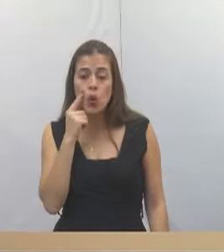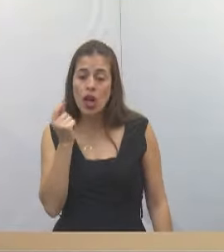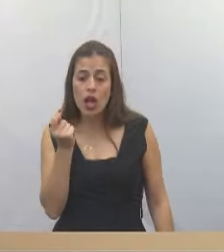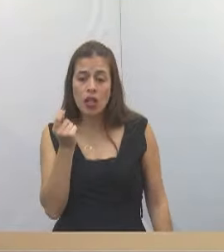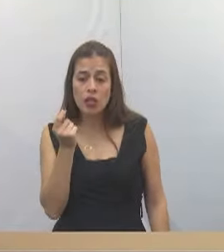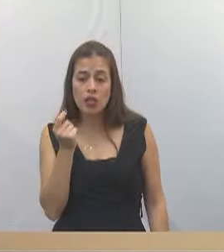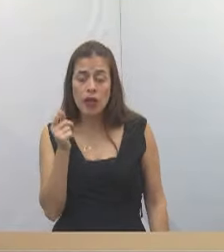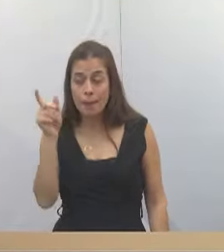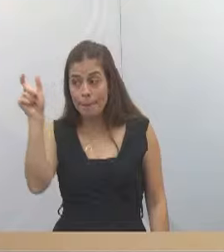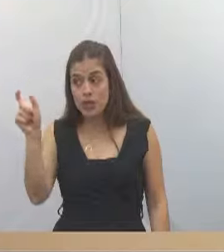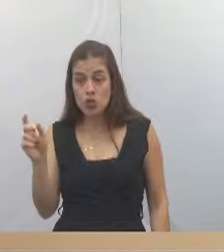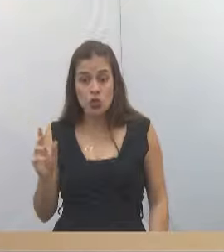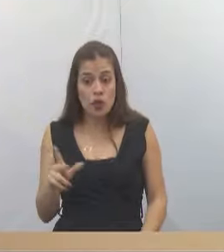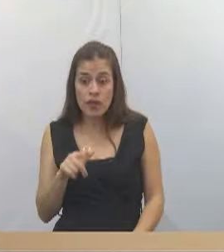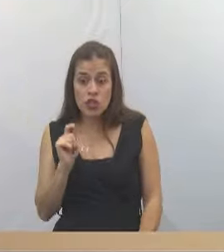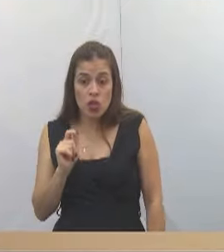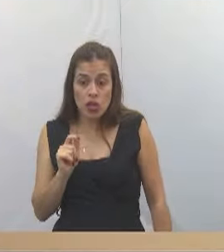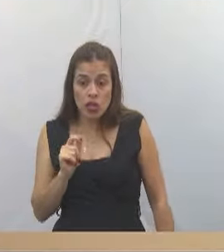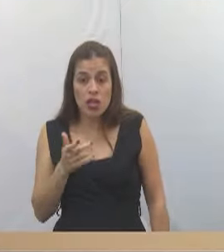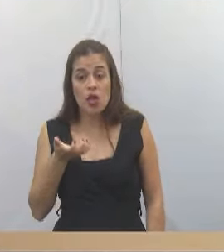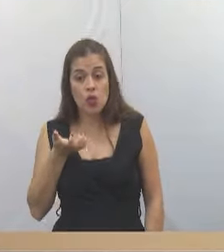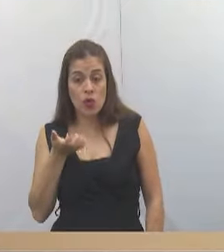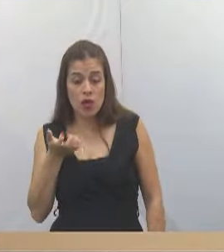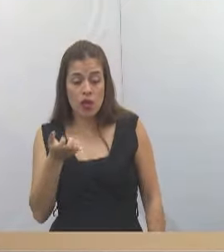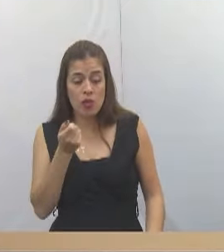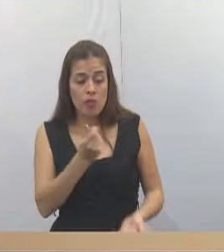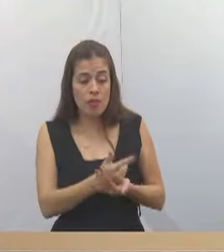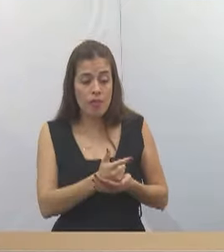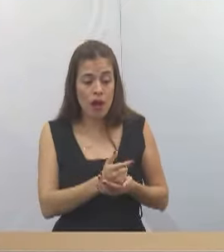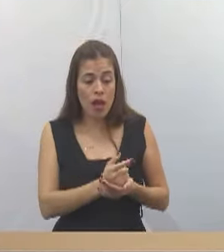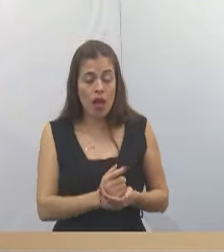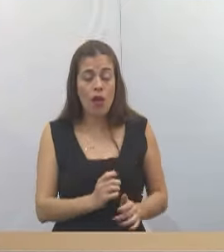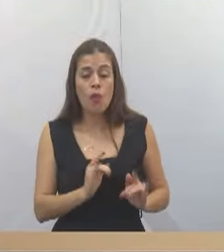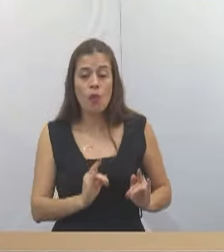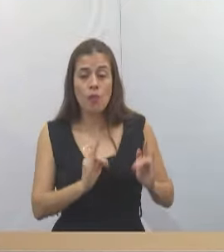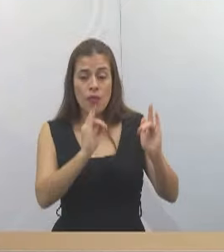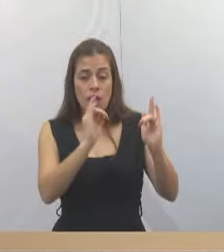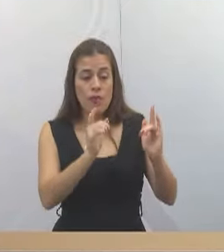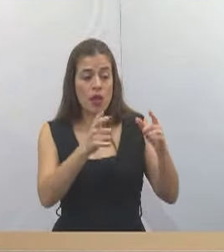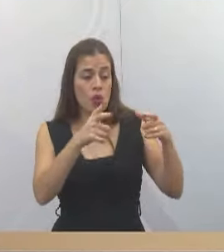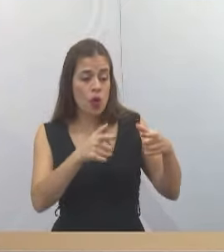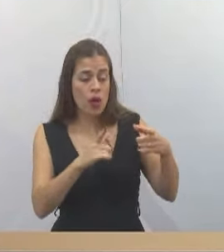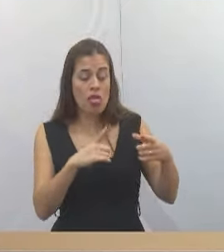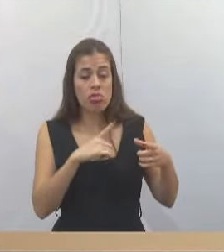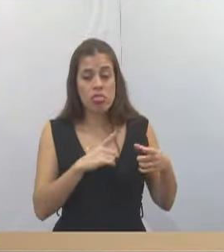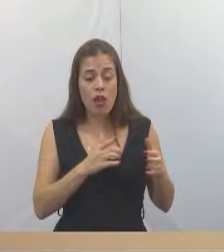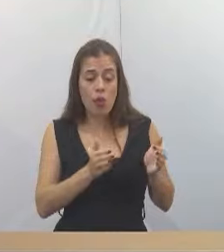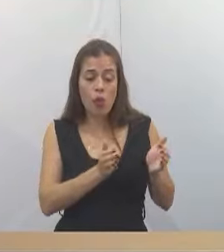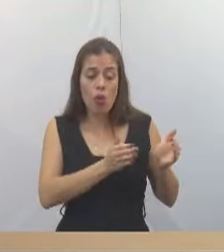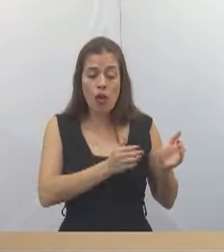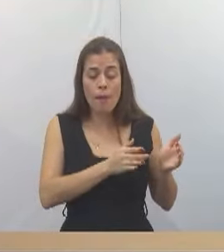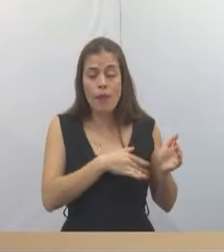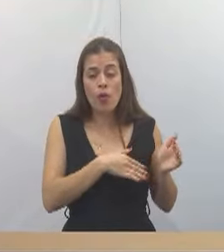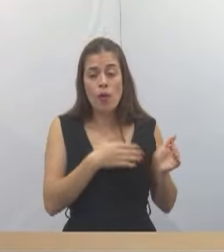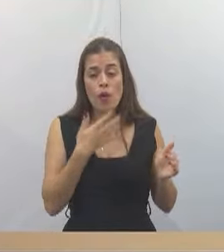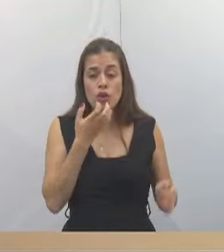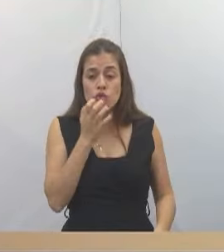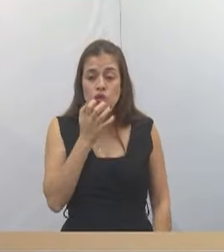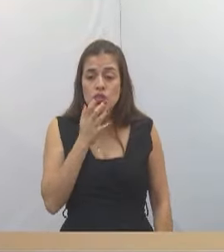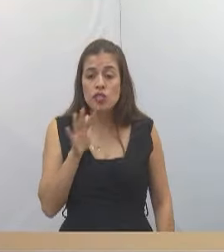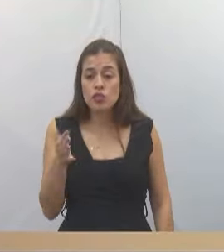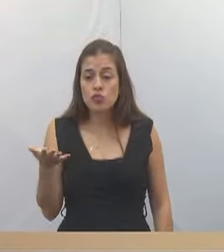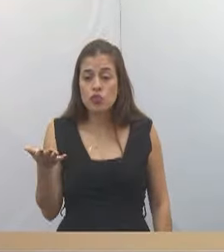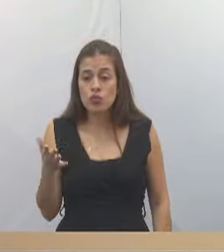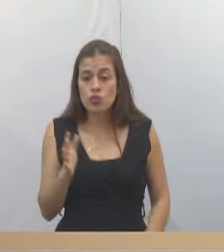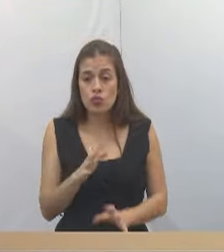um apartamento que tenha um espacinho para o meu cachorrinho, porque eu tenho um cachorrinho e quero levar para o apartamento. Não seria uma boa? Senhor